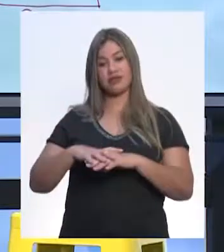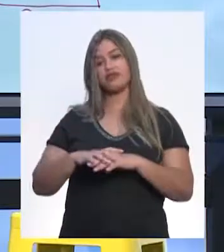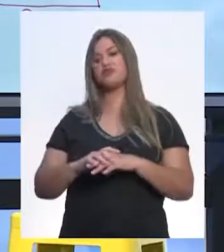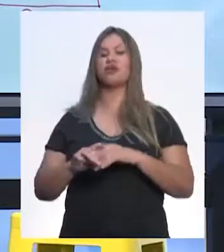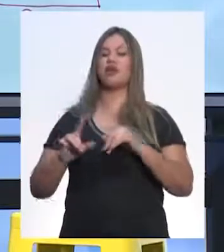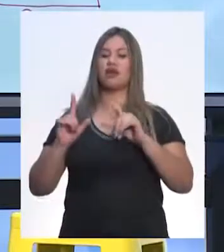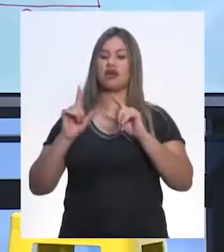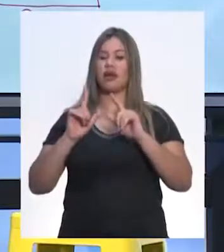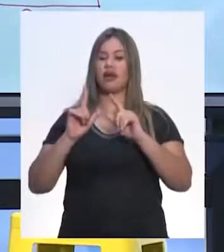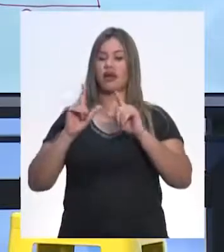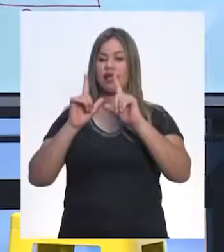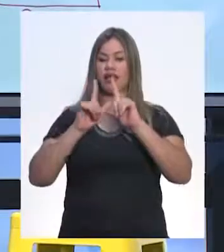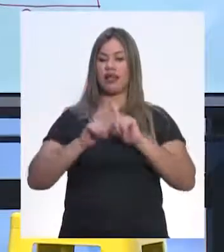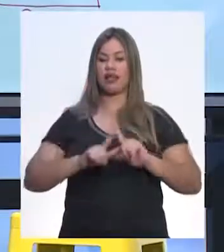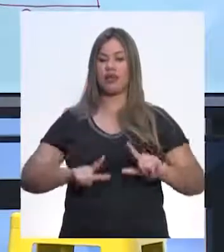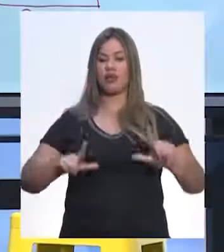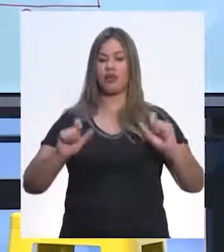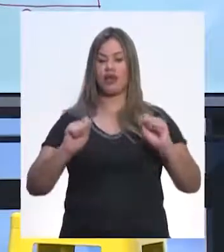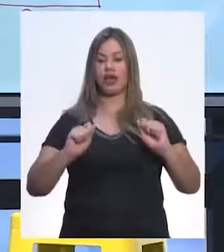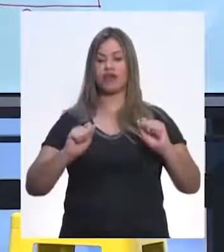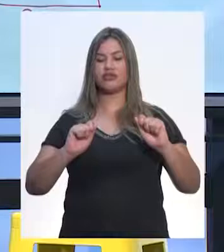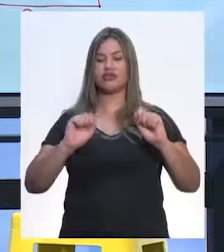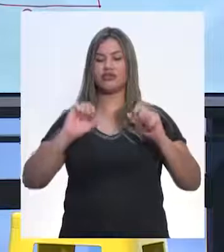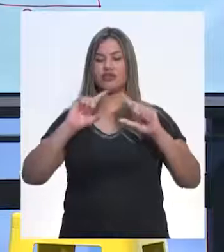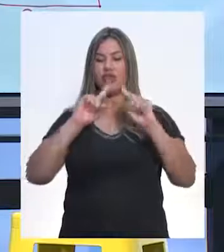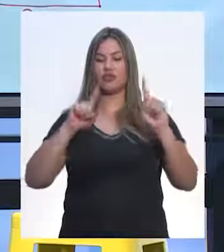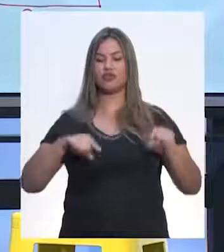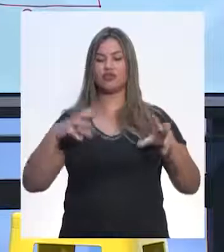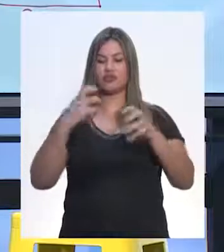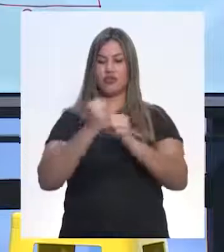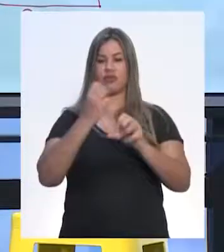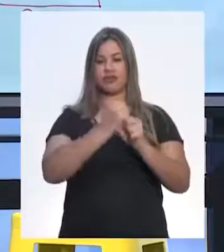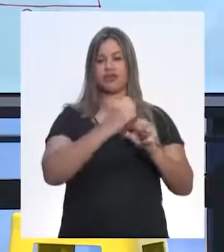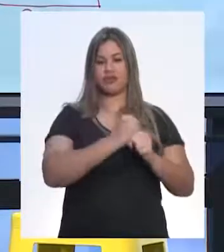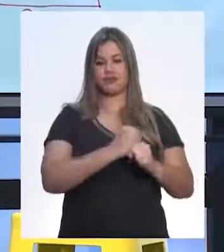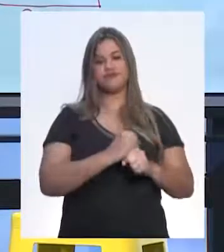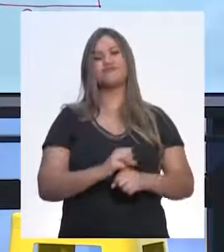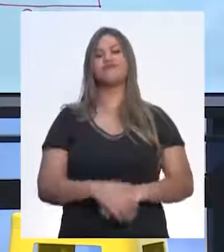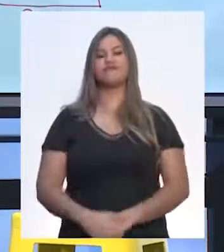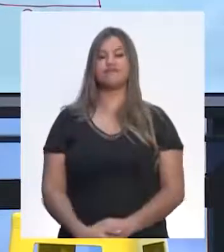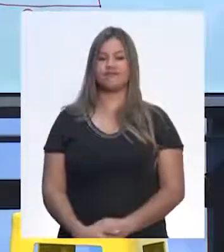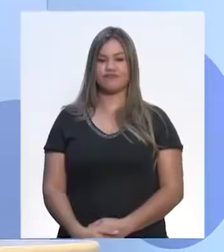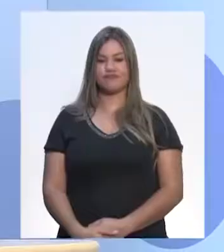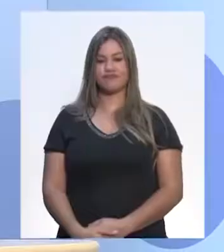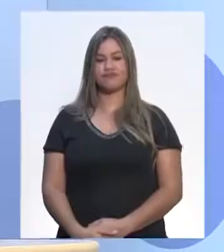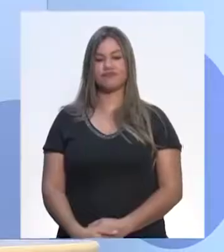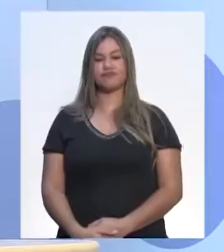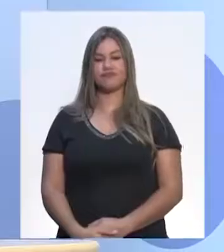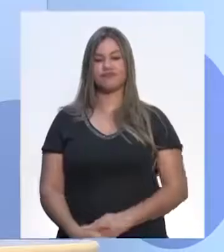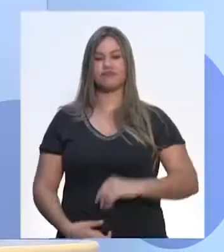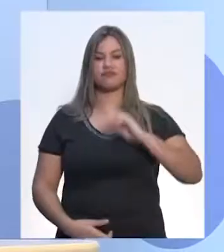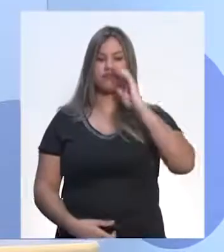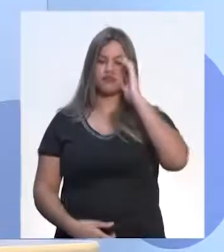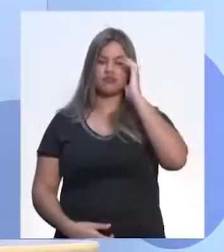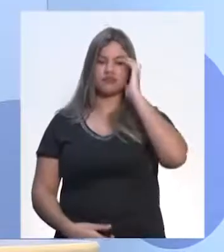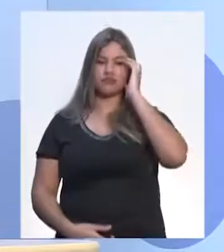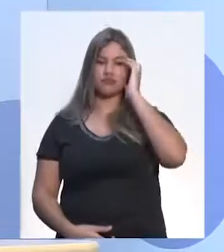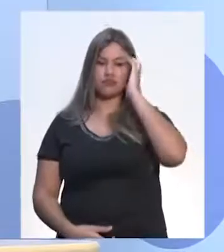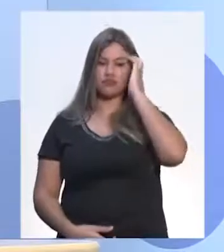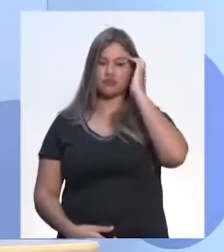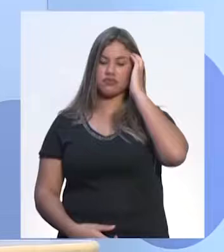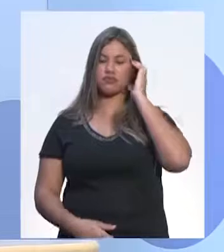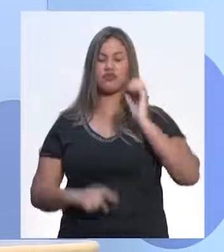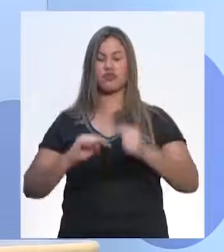linguagem algébrica, escrever uma equação a partir de uma situação dada. Não, e o objetivo, né, Ale,